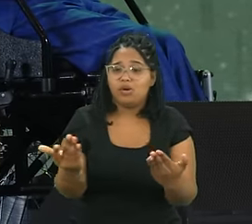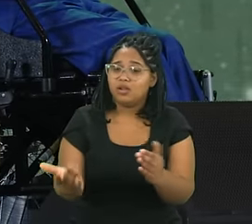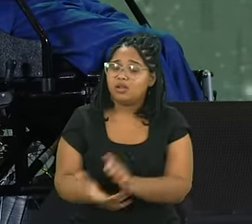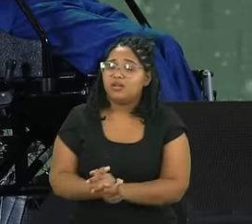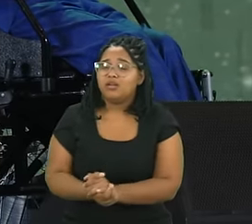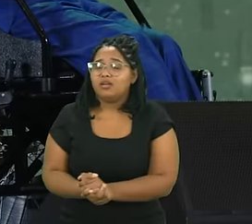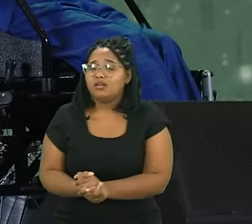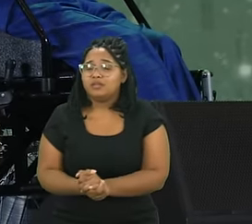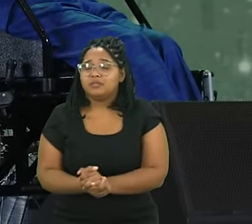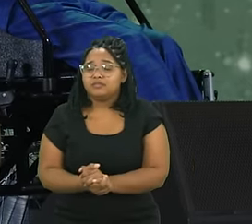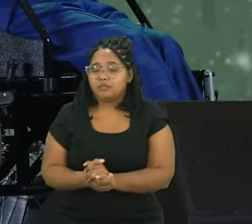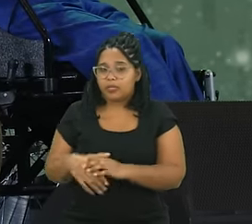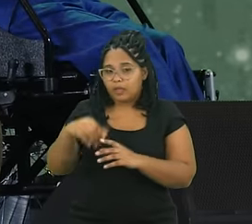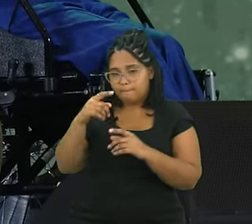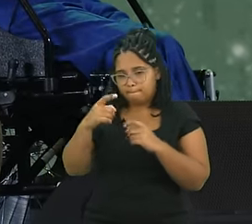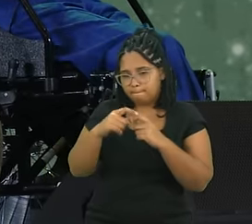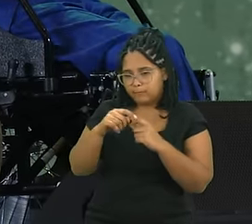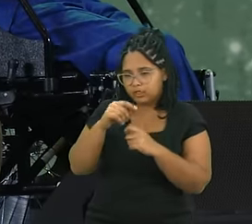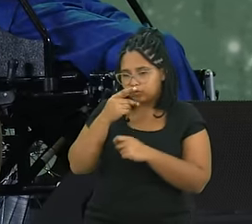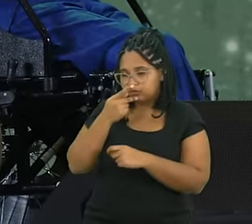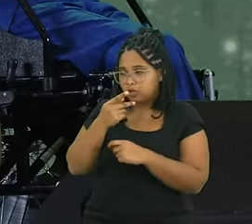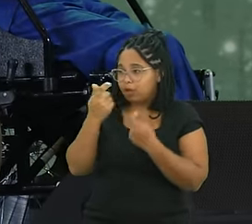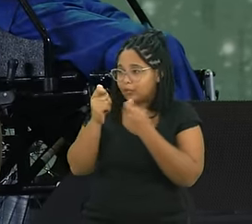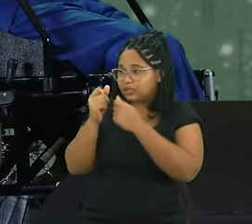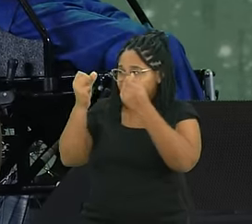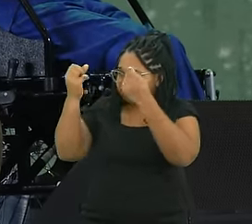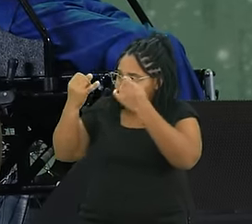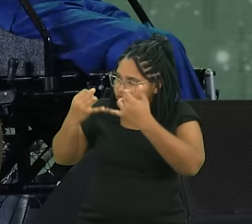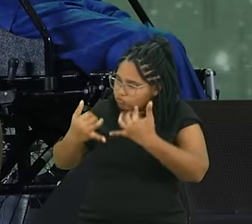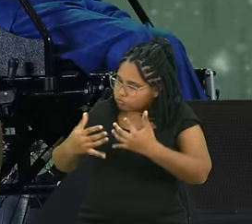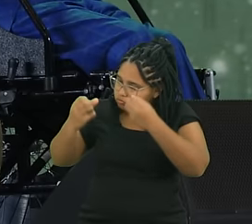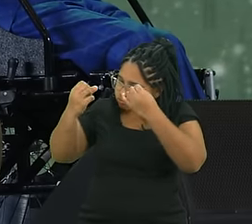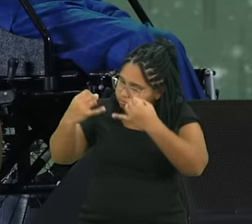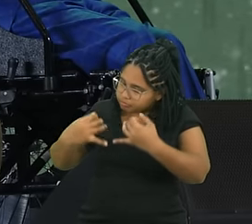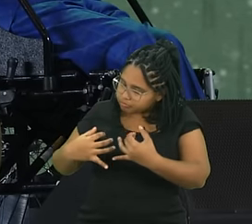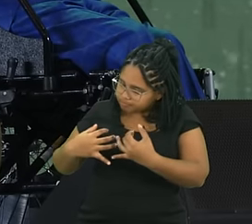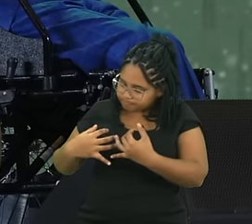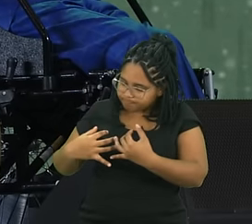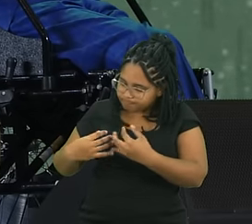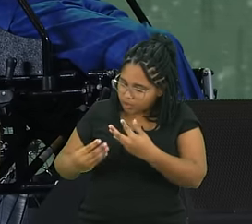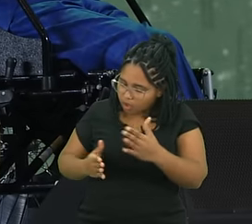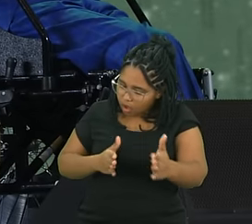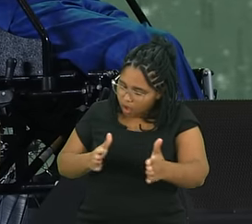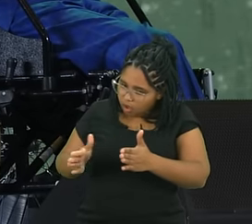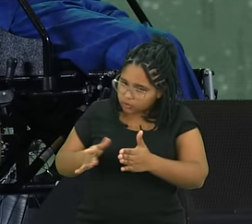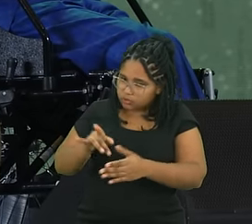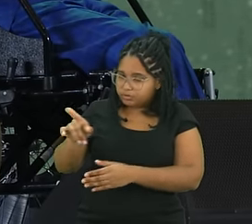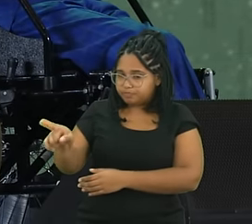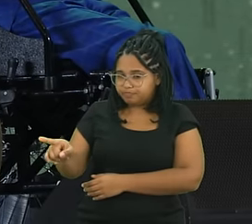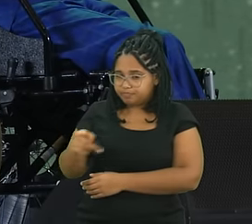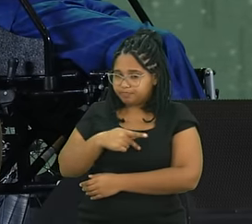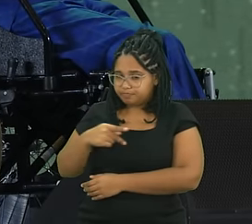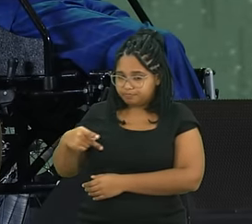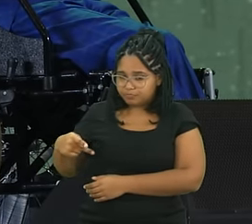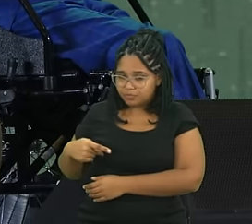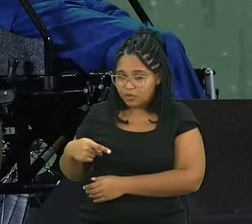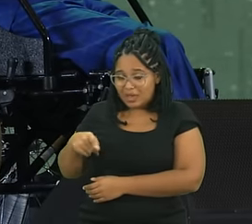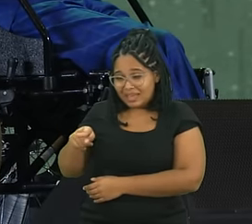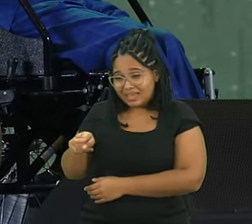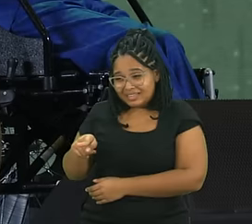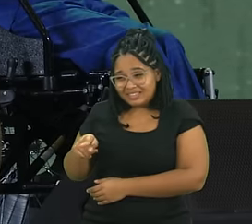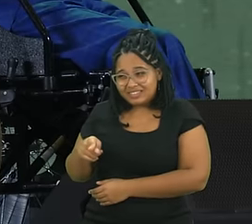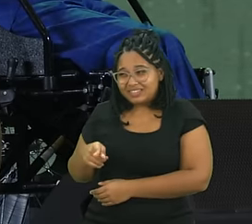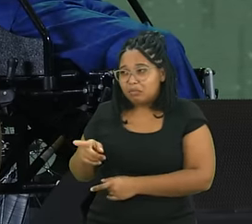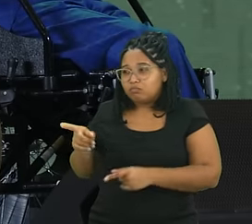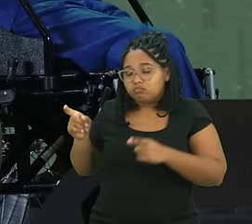disseram: olha, nós queríamos explicar para vocês a situação do nosso paciente. O Lorival está muito debilitado.